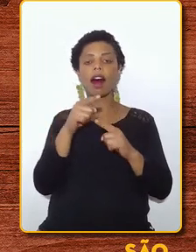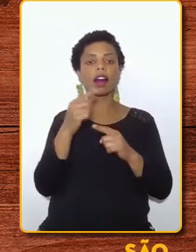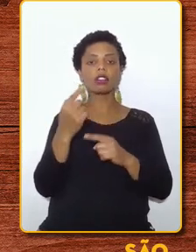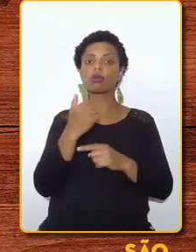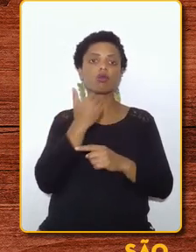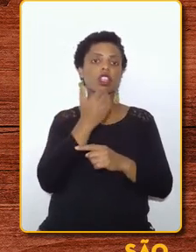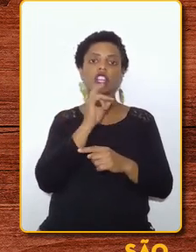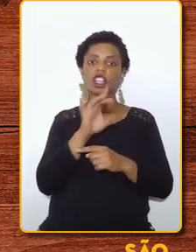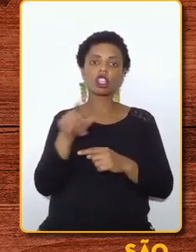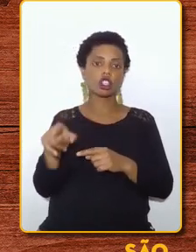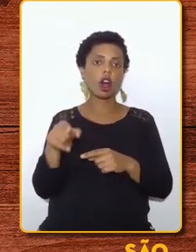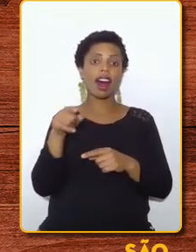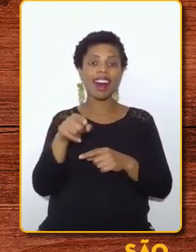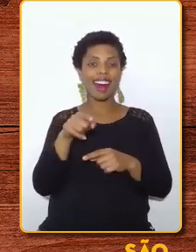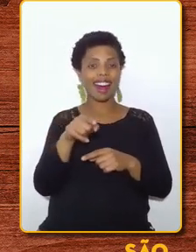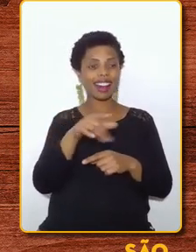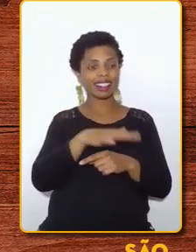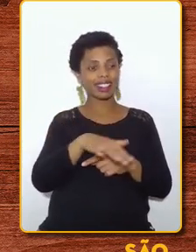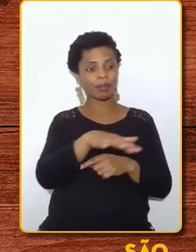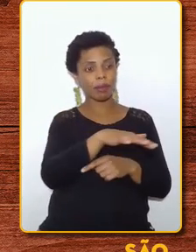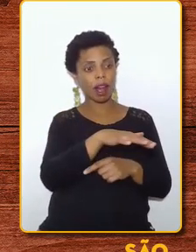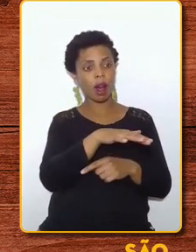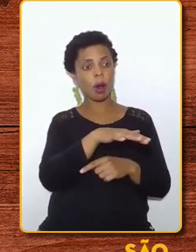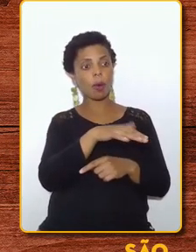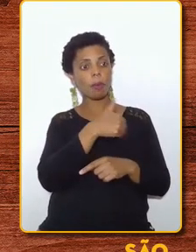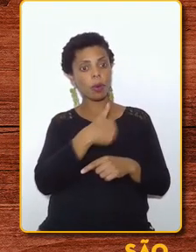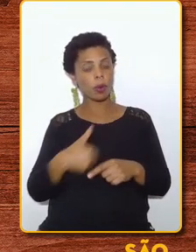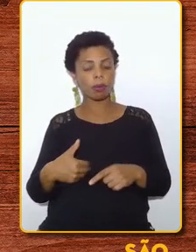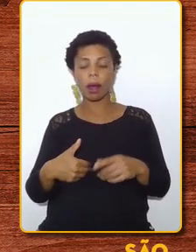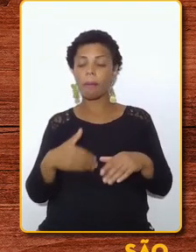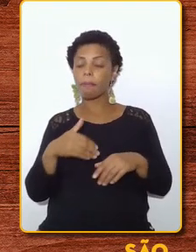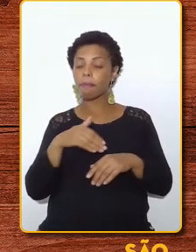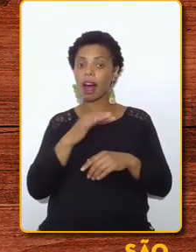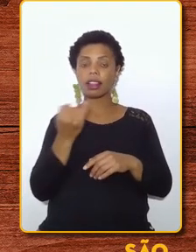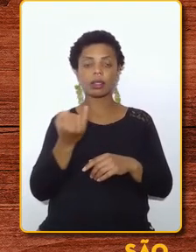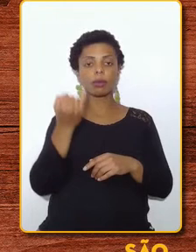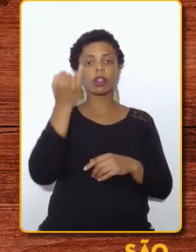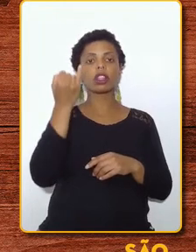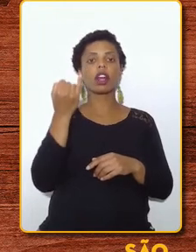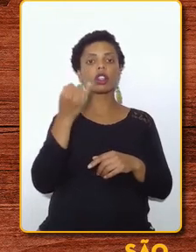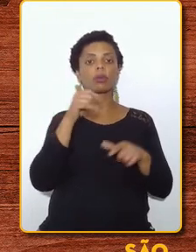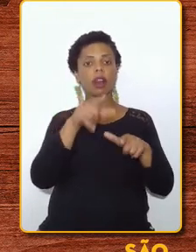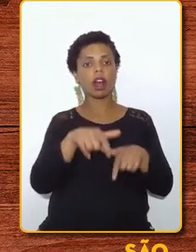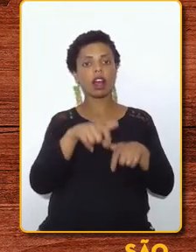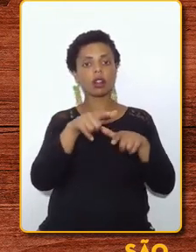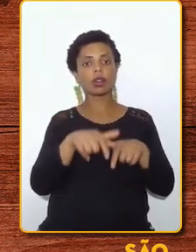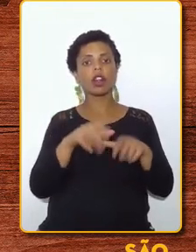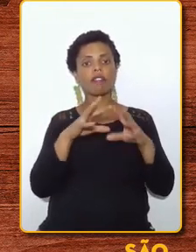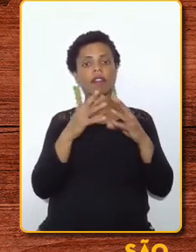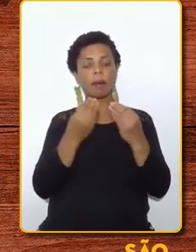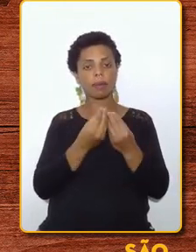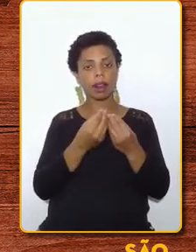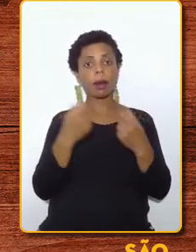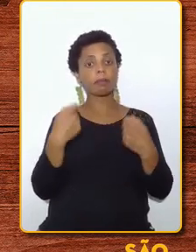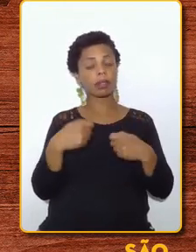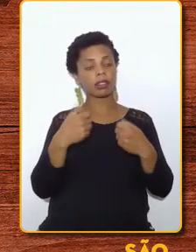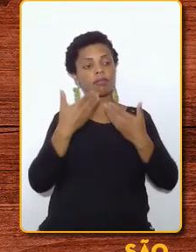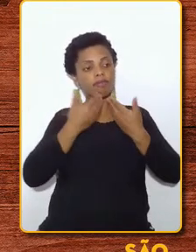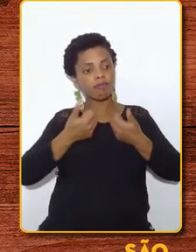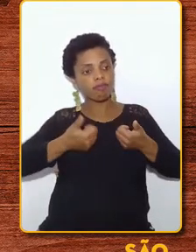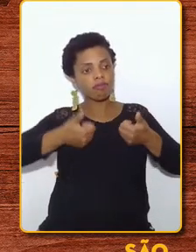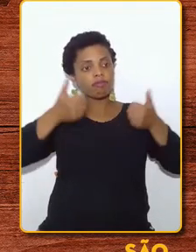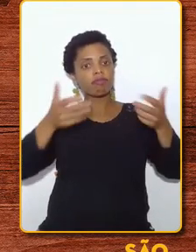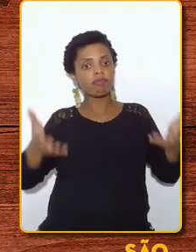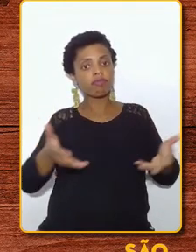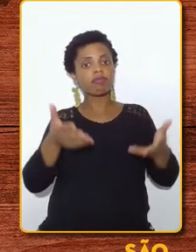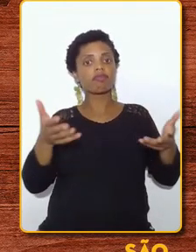vez mais importantes para a agricultura familiar, precisamos revitalizá-lo, e isso deve ser um